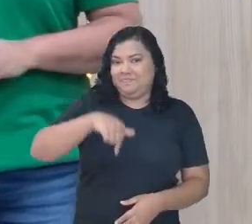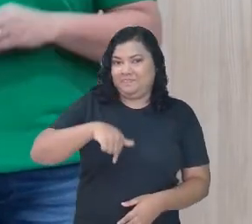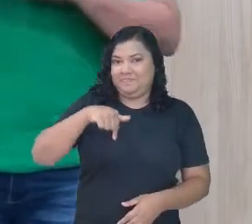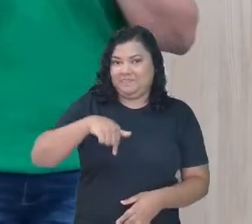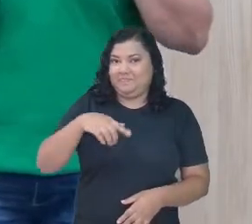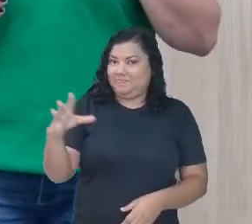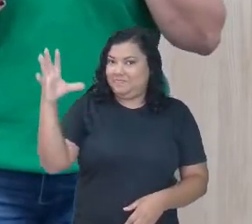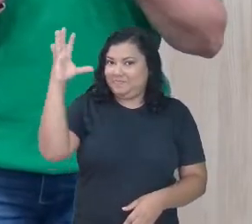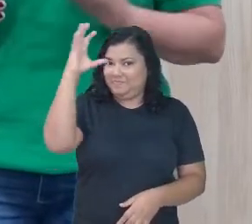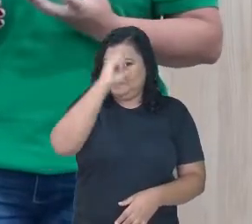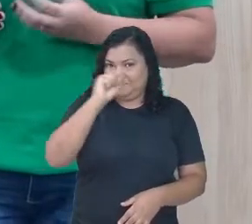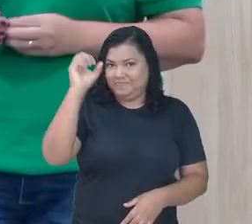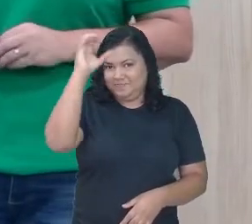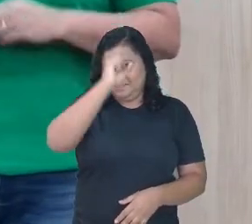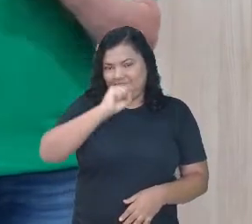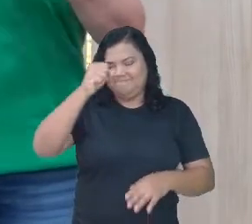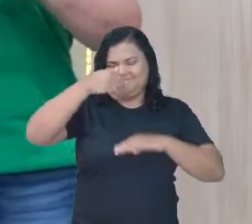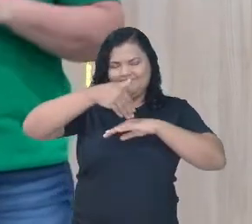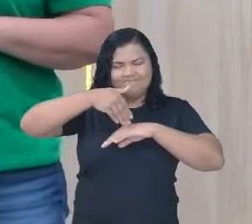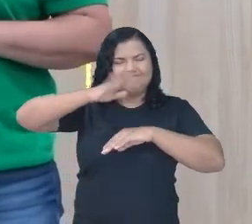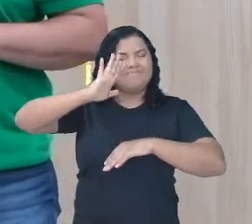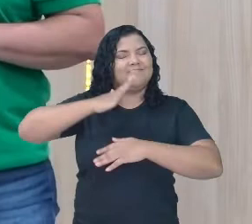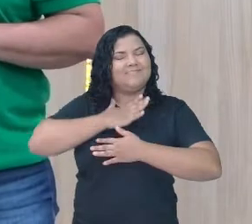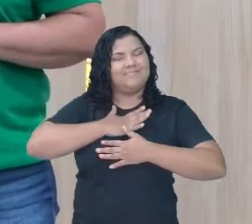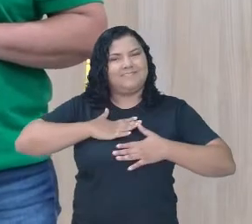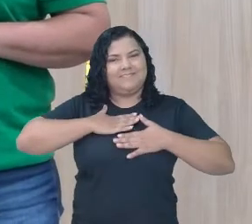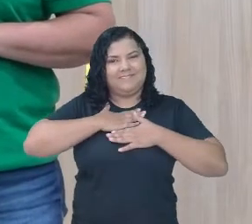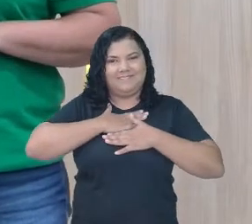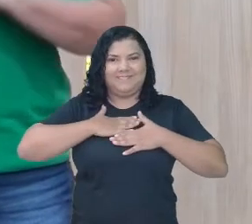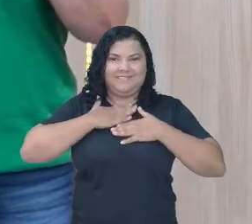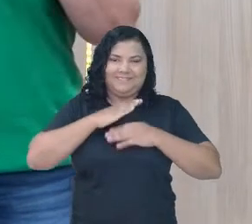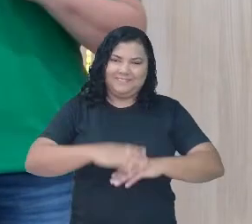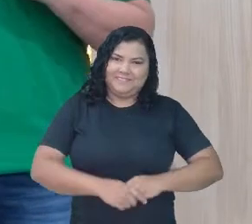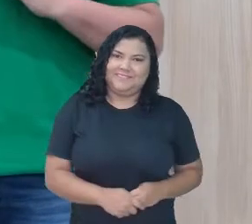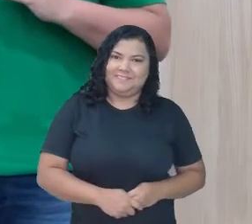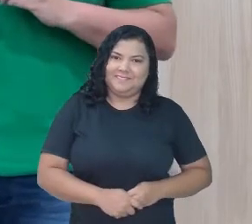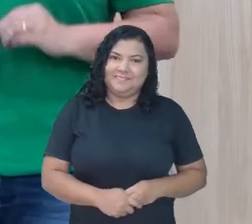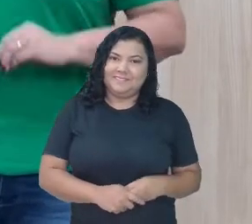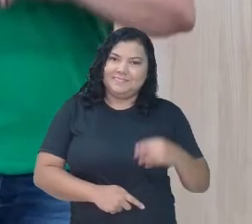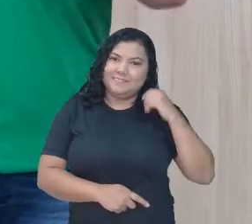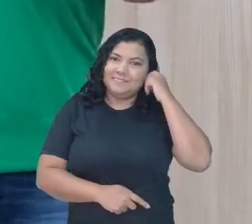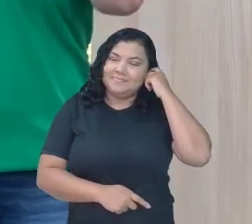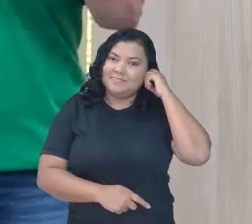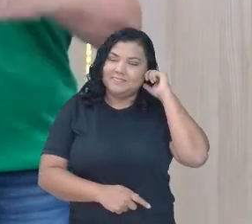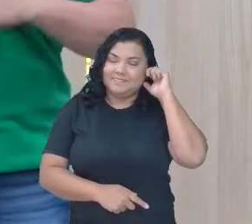educação ainda mais agradável e também